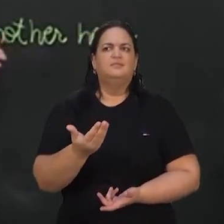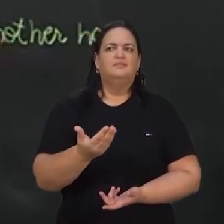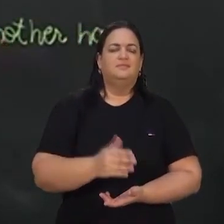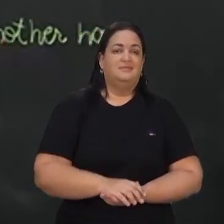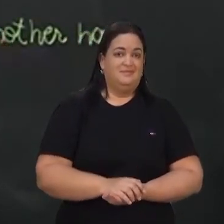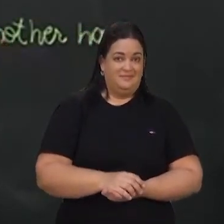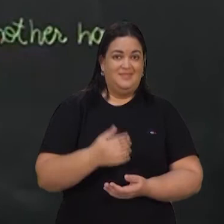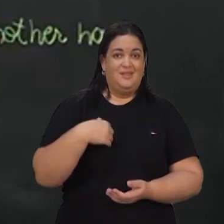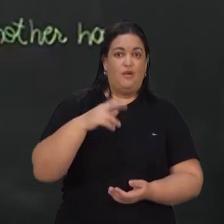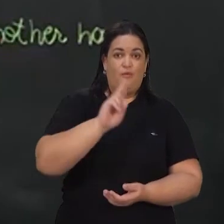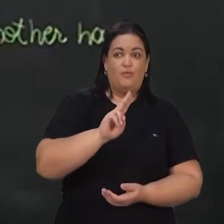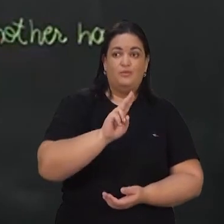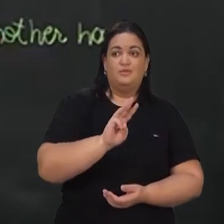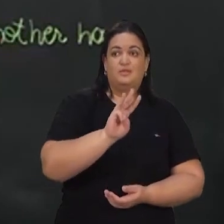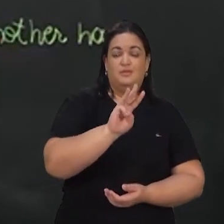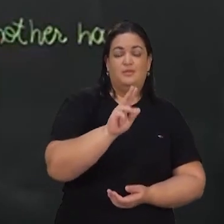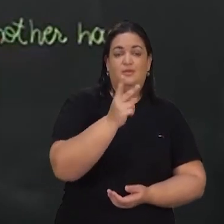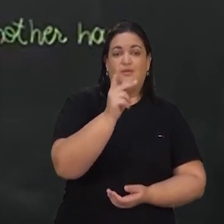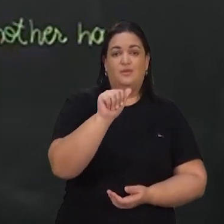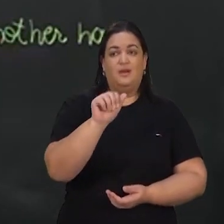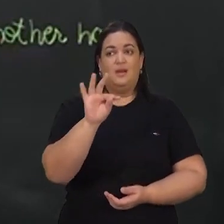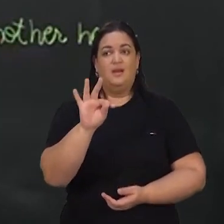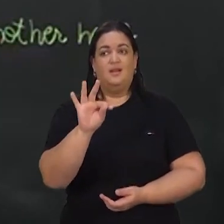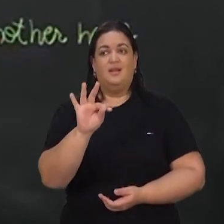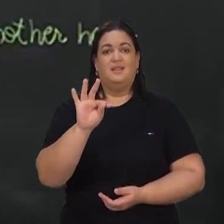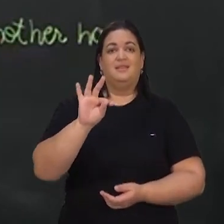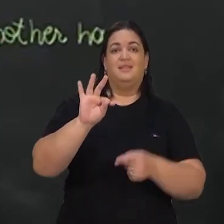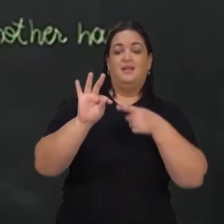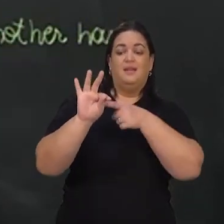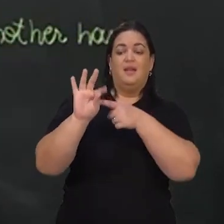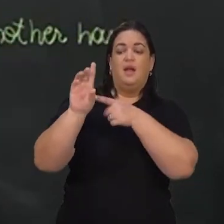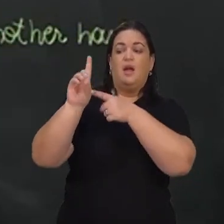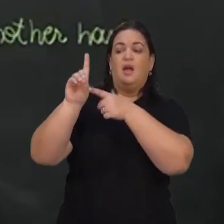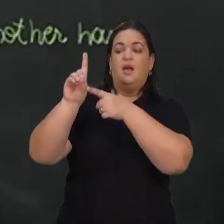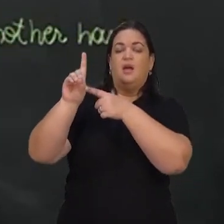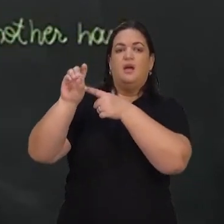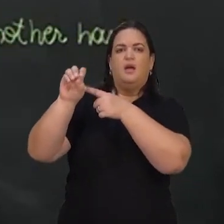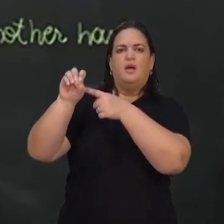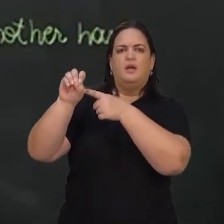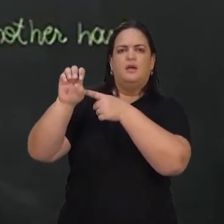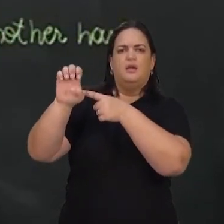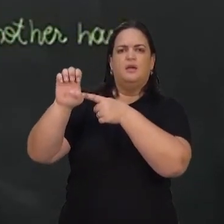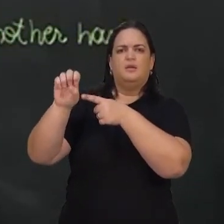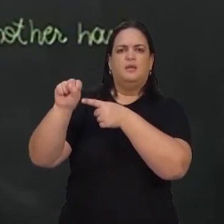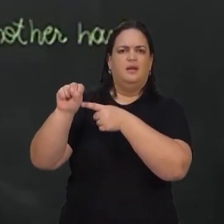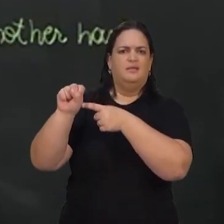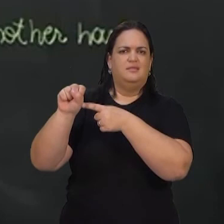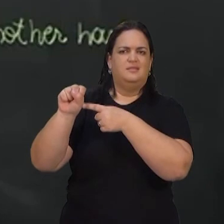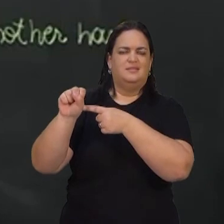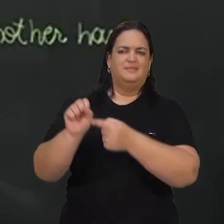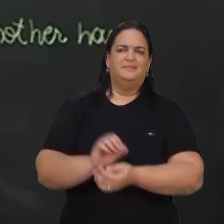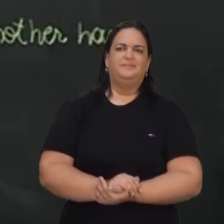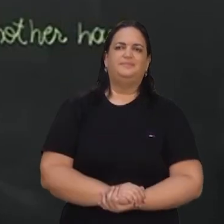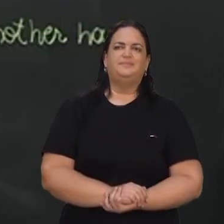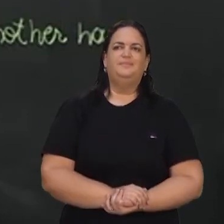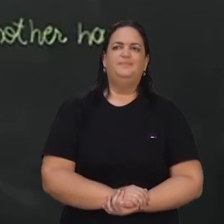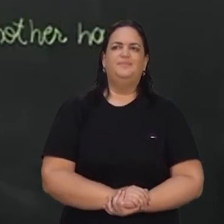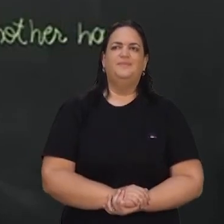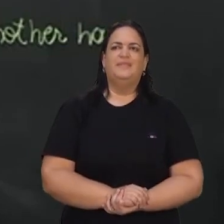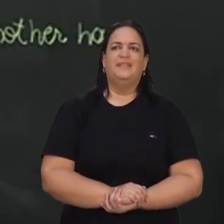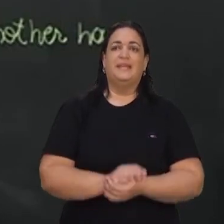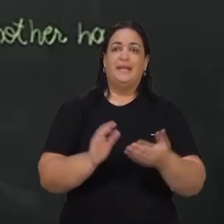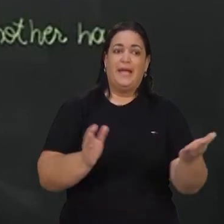mother have for breakfast? Não estou mais perguntando what do you. E aí, a gente lembra que